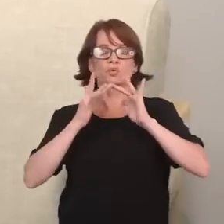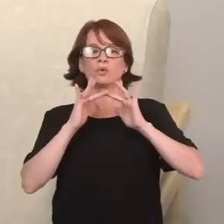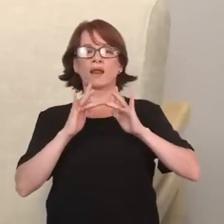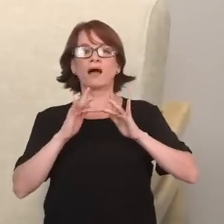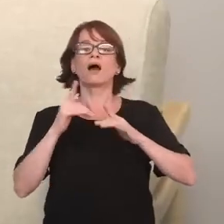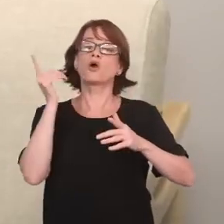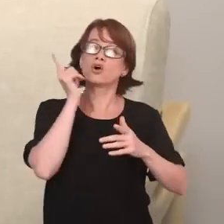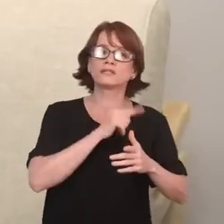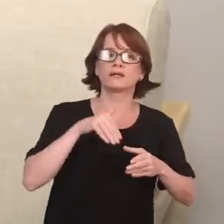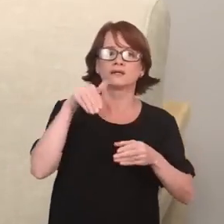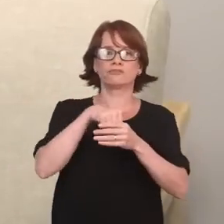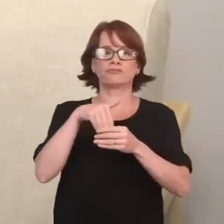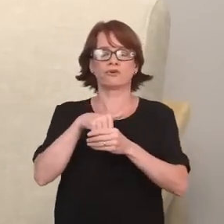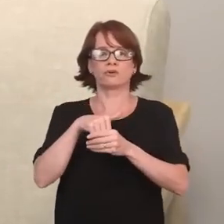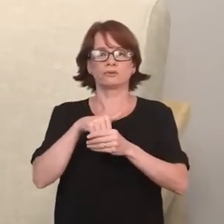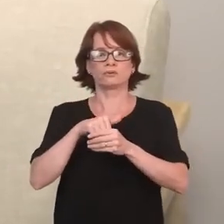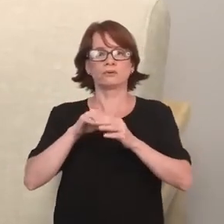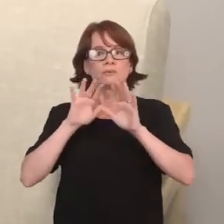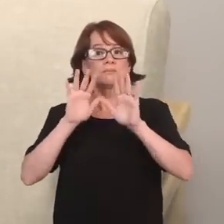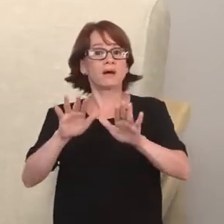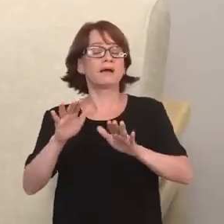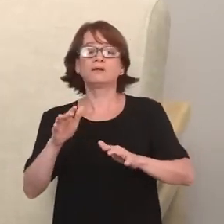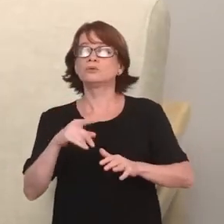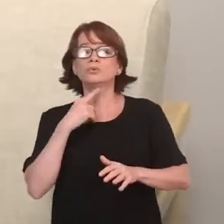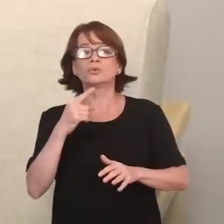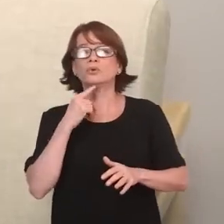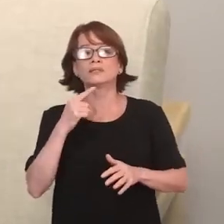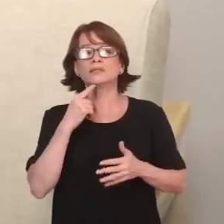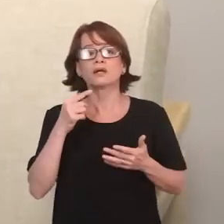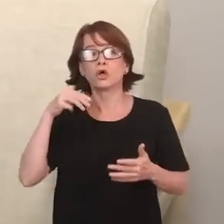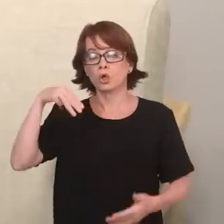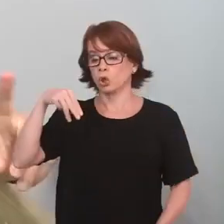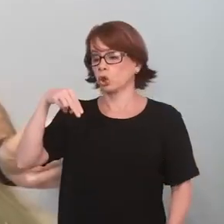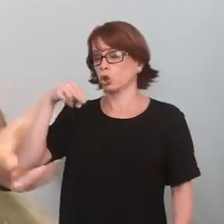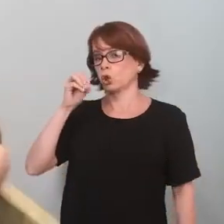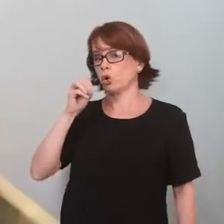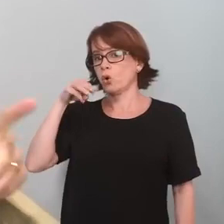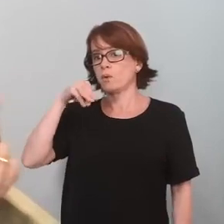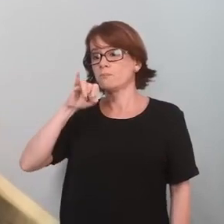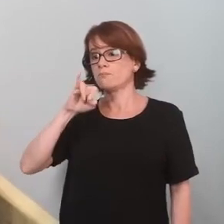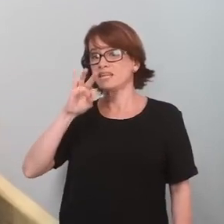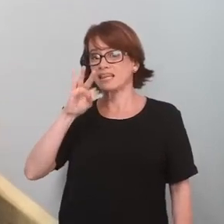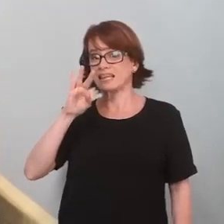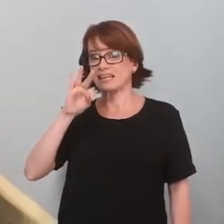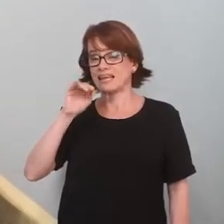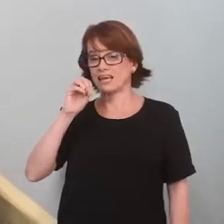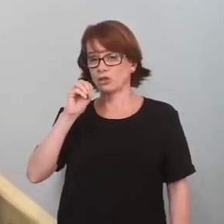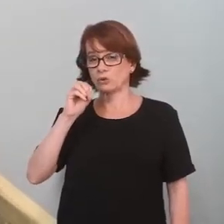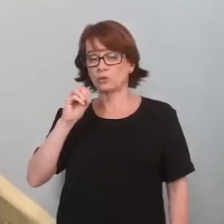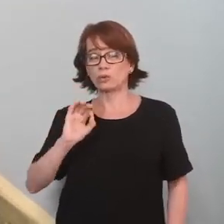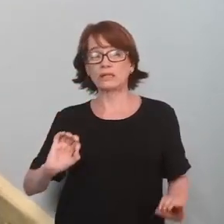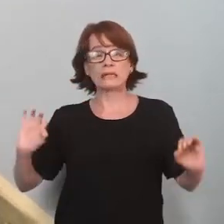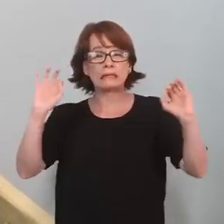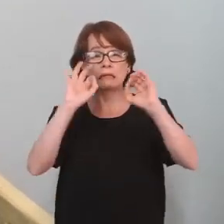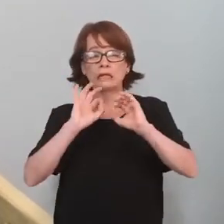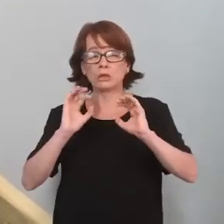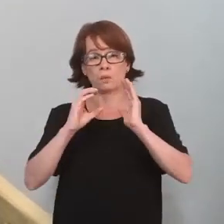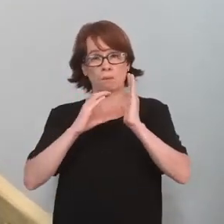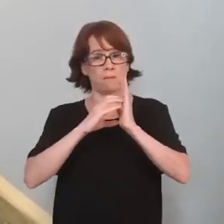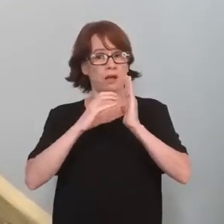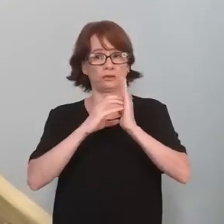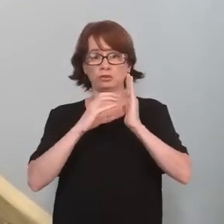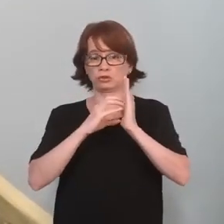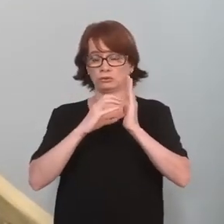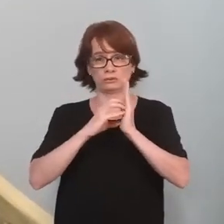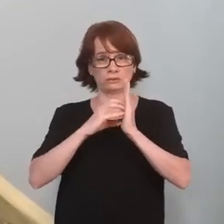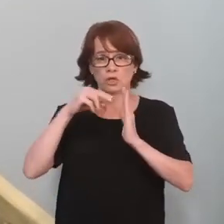não consegue um espaço numa nominata de nenhum partido. Você falou duas coisas aí, Bia. Você falou, primeiro, às vezes é muito difícil montar